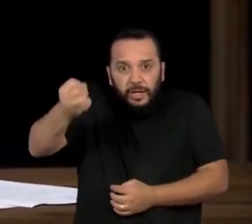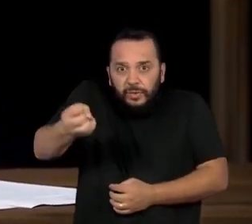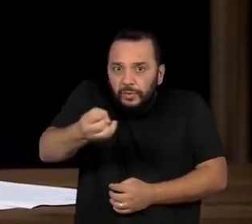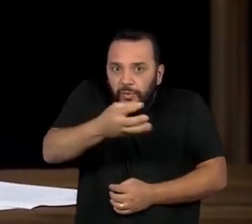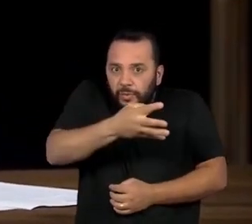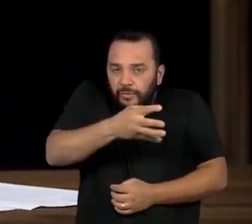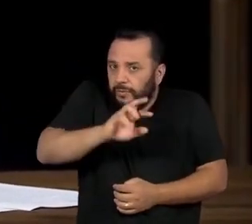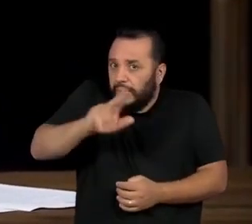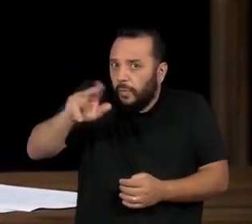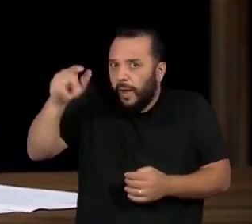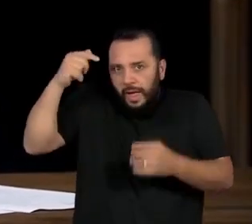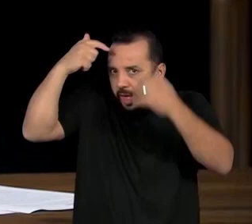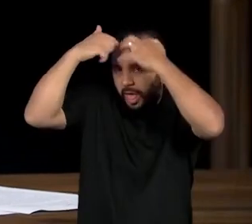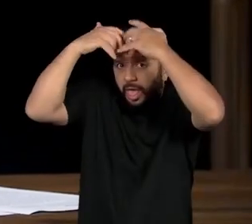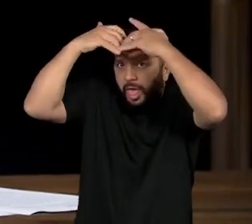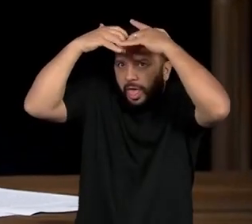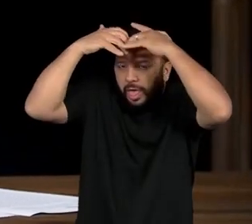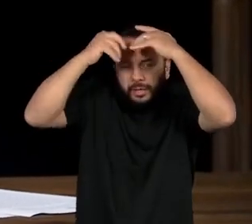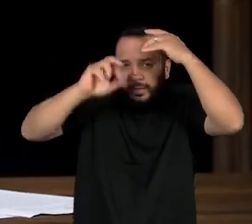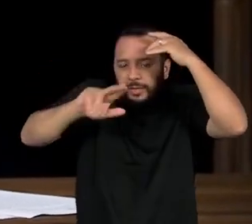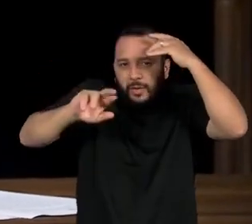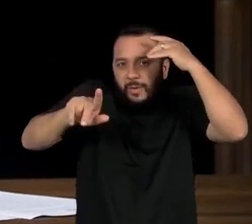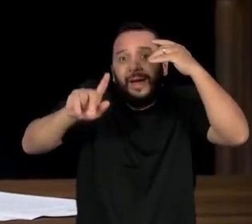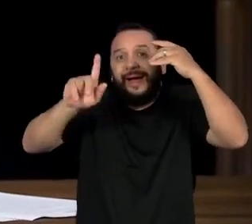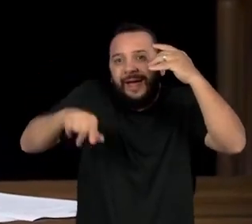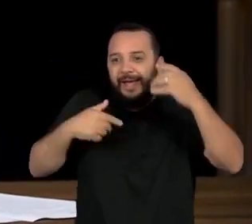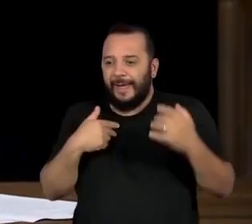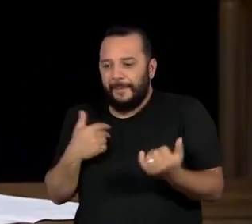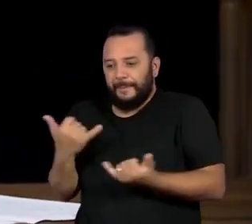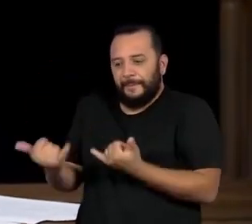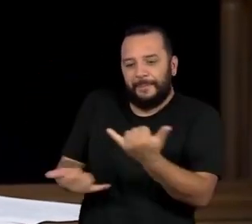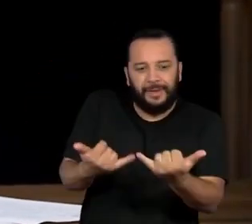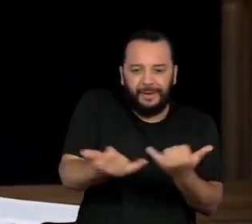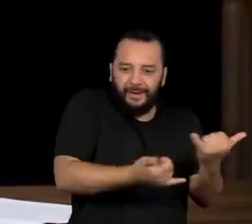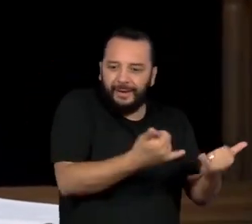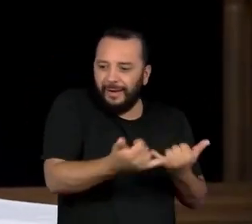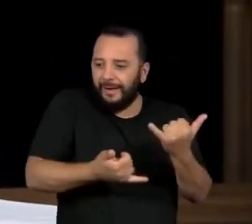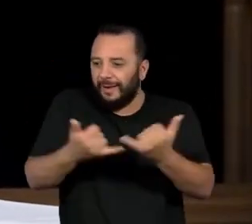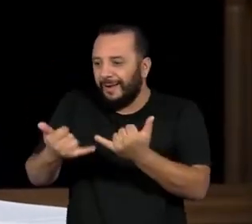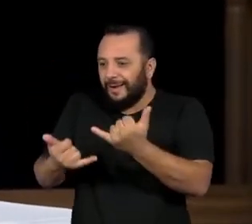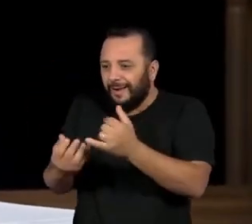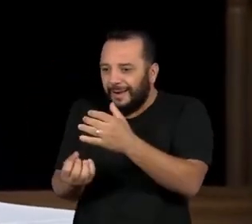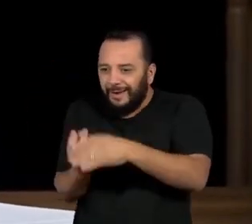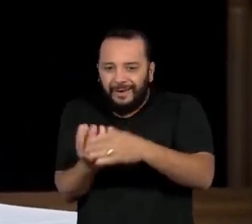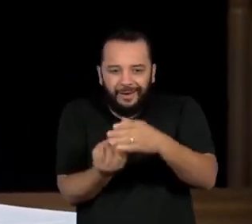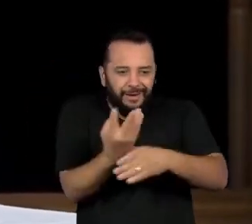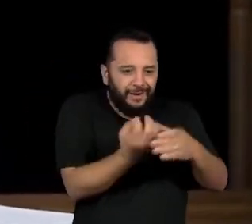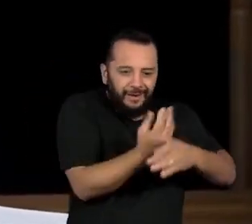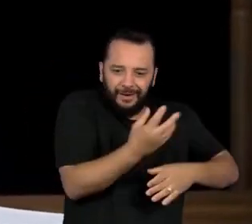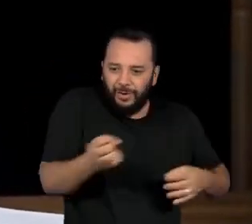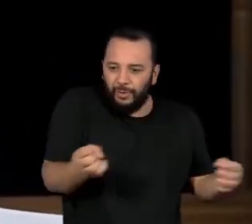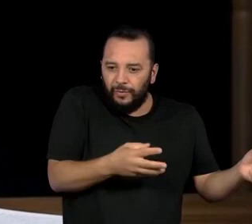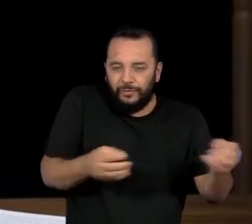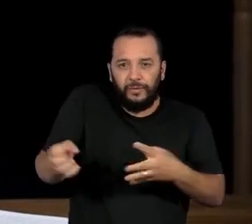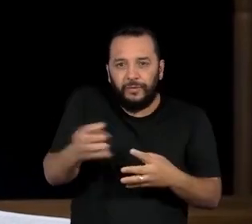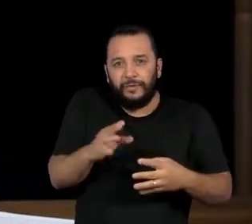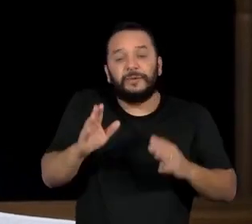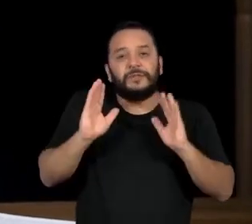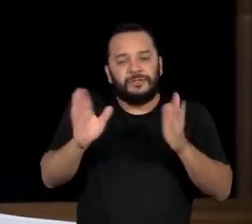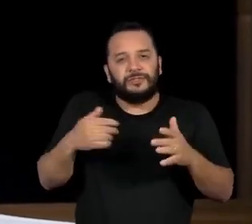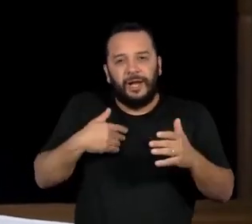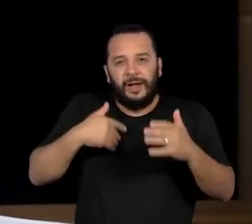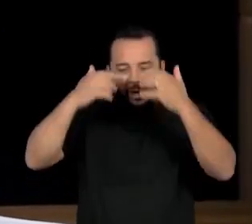vem do intelecto mais do instinto de brincar a mente criativa brinca com os objetos que